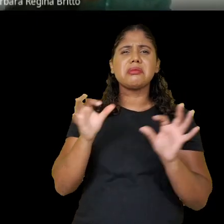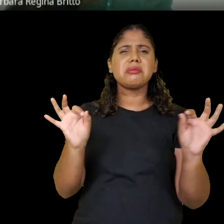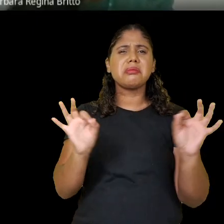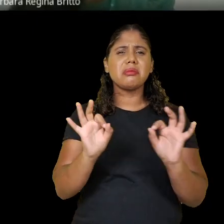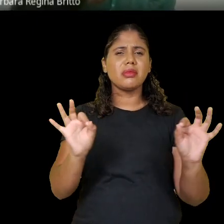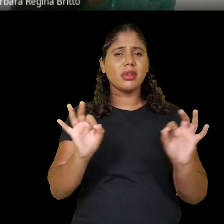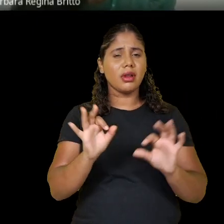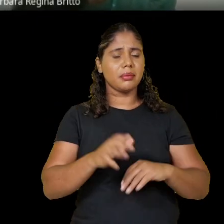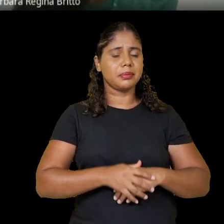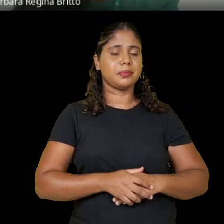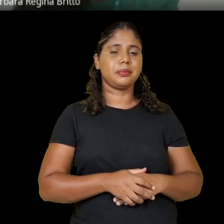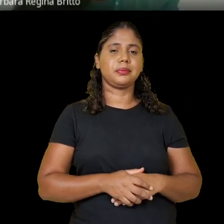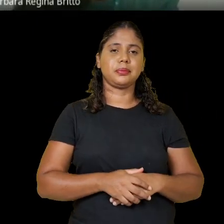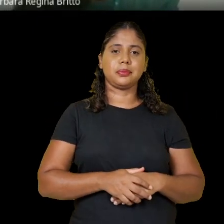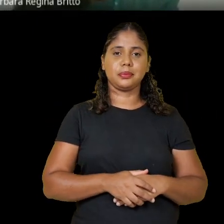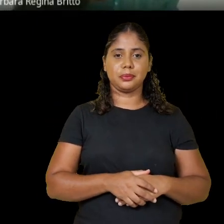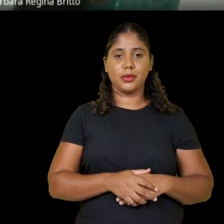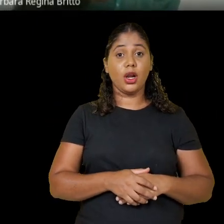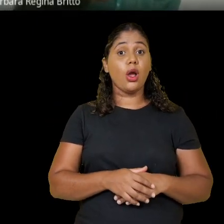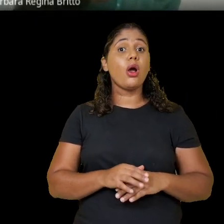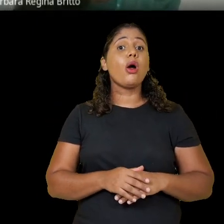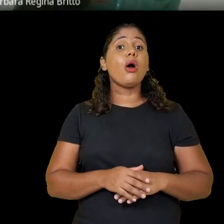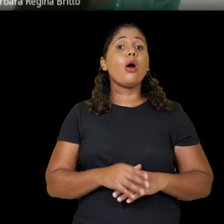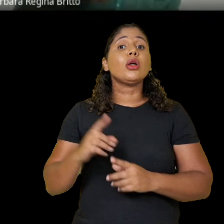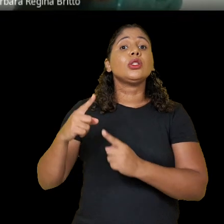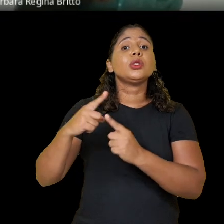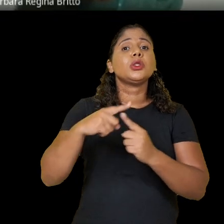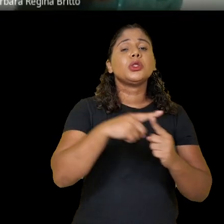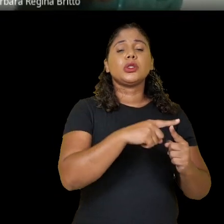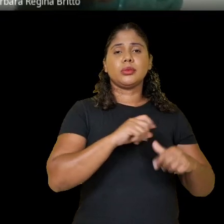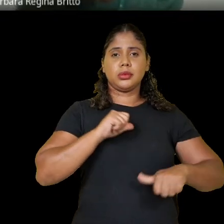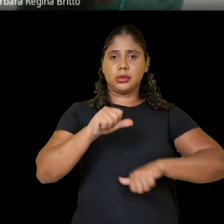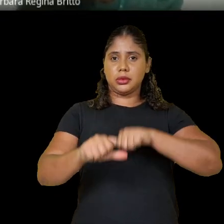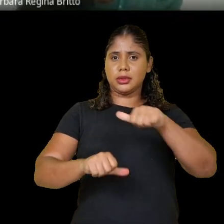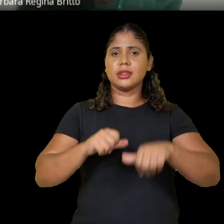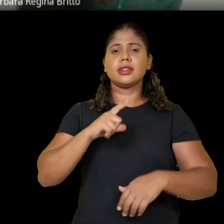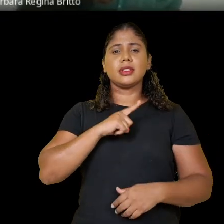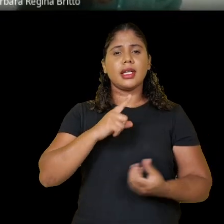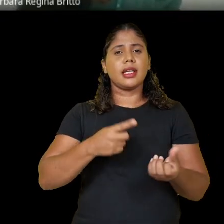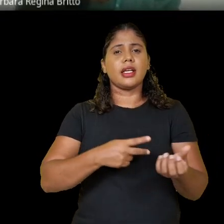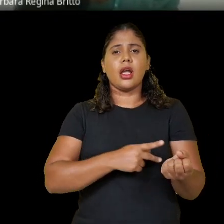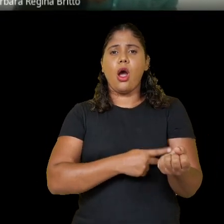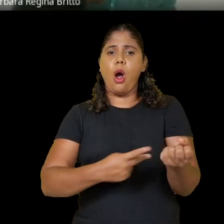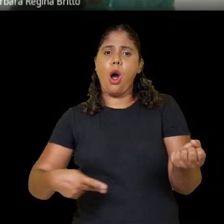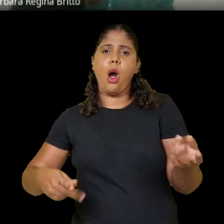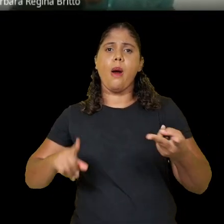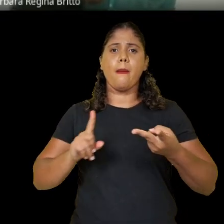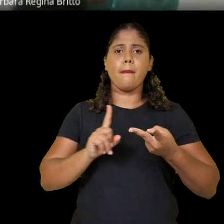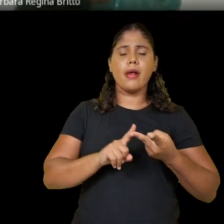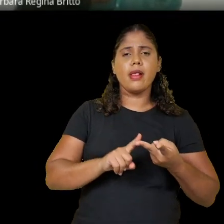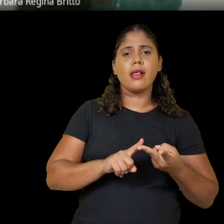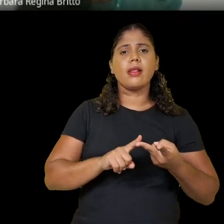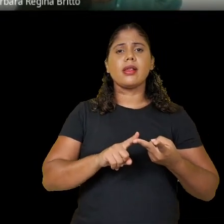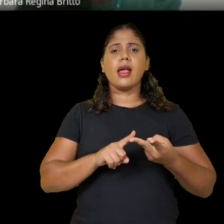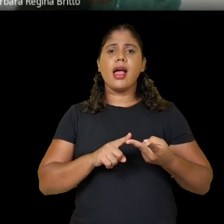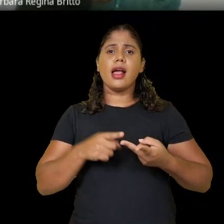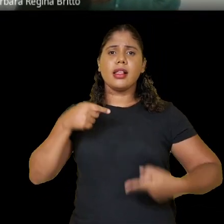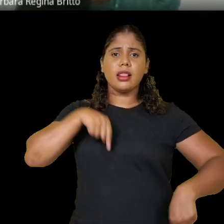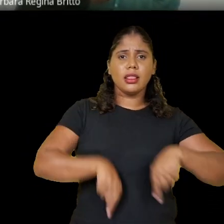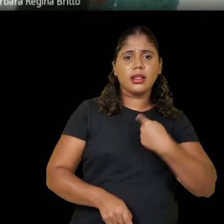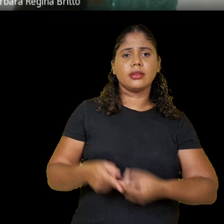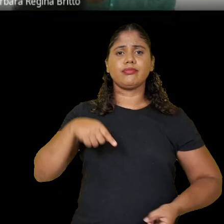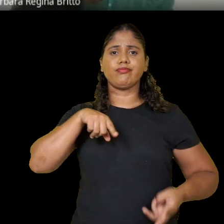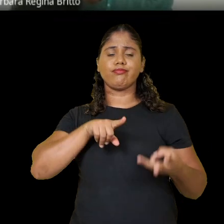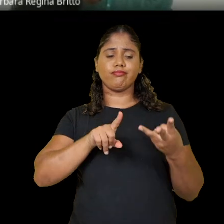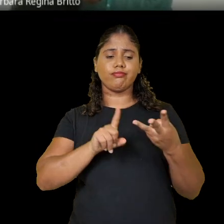tá? Então, quais são essas alterações, Vêm as alterações hormonais, cardiovasculares, alterações